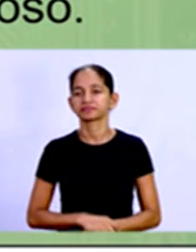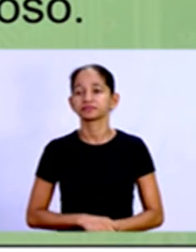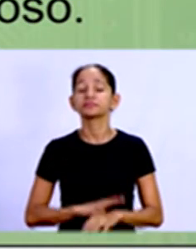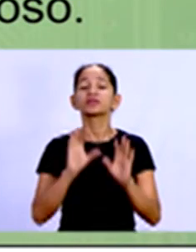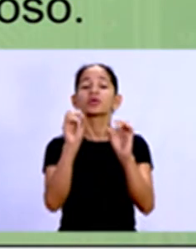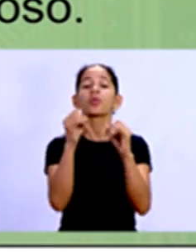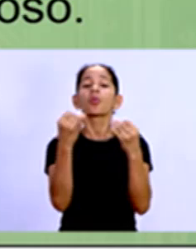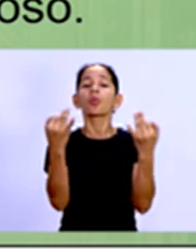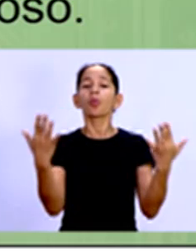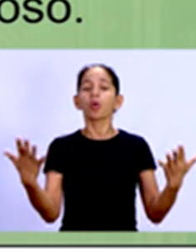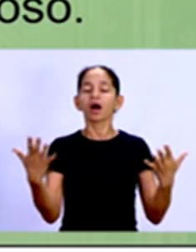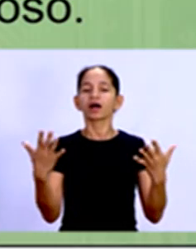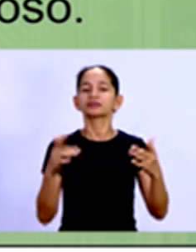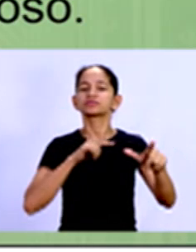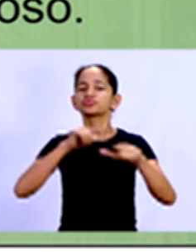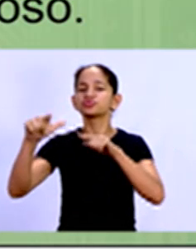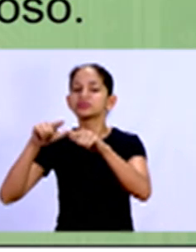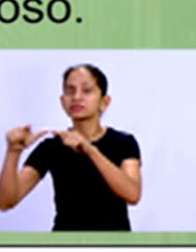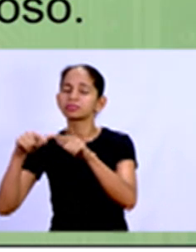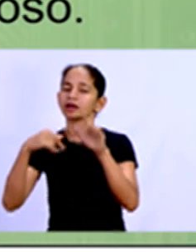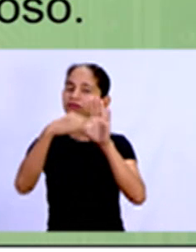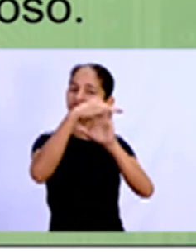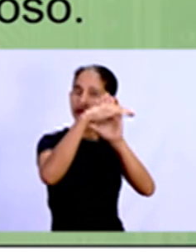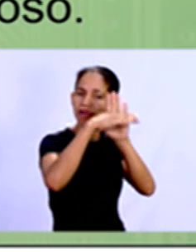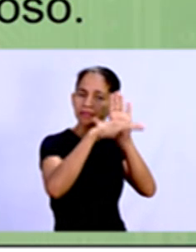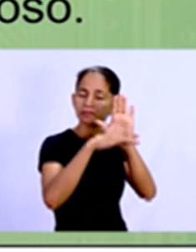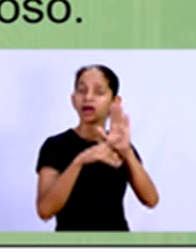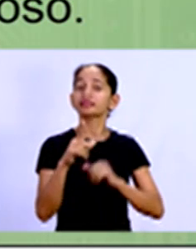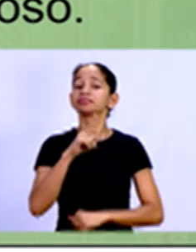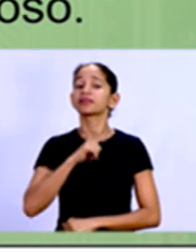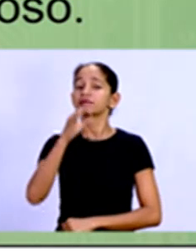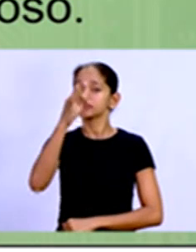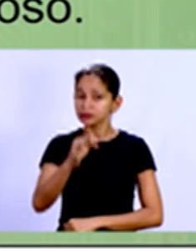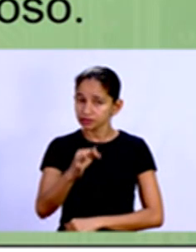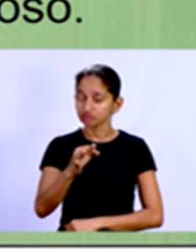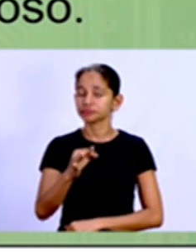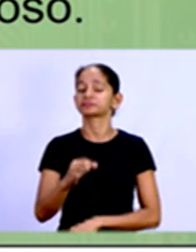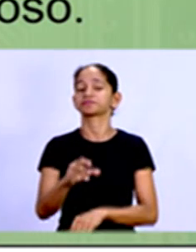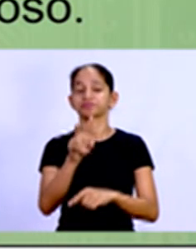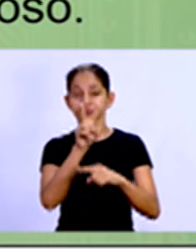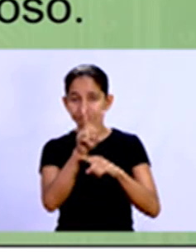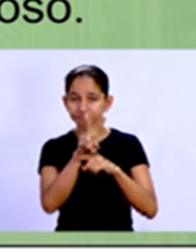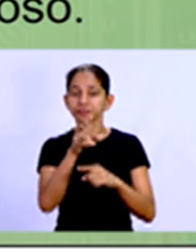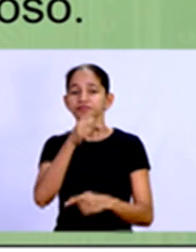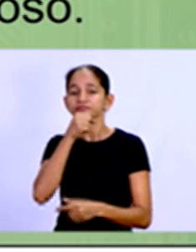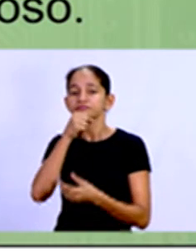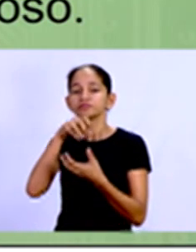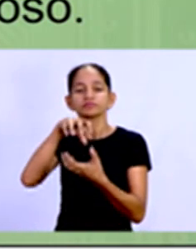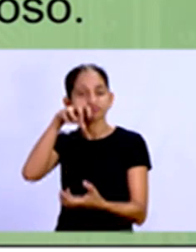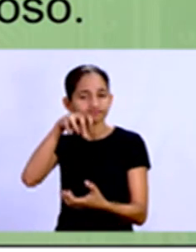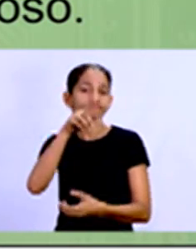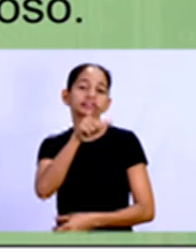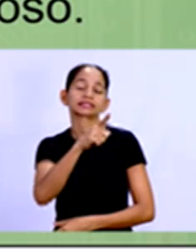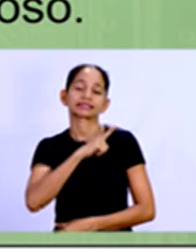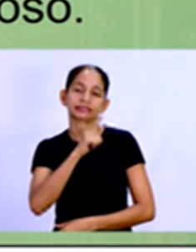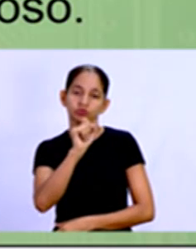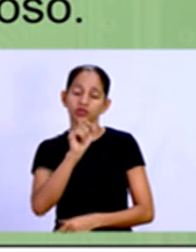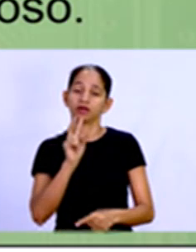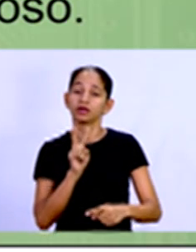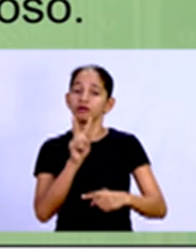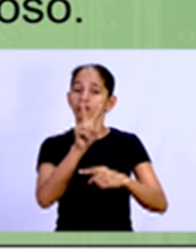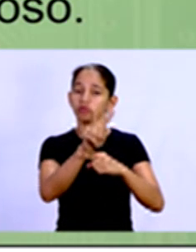Quais são os trabalhos que o cuidador de idoso deve ter? O cuidador de idoso ele deve prestar